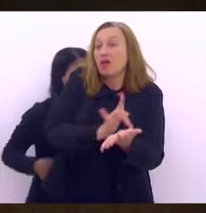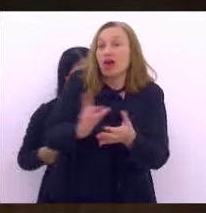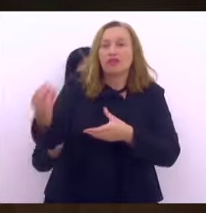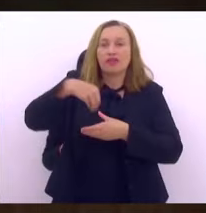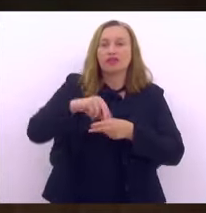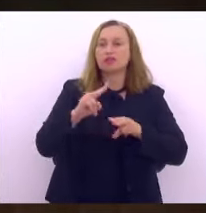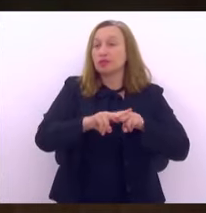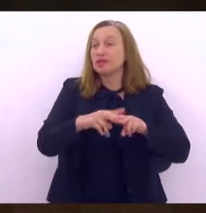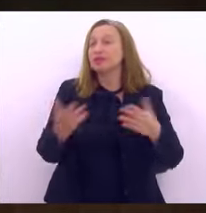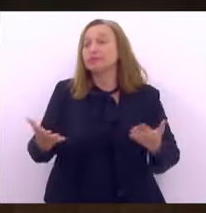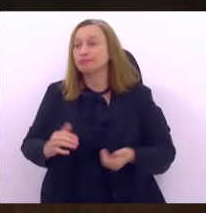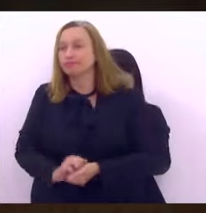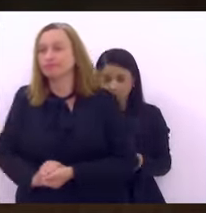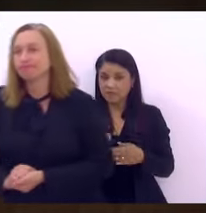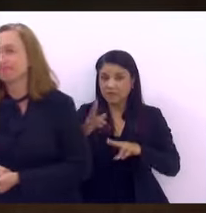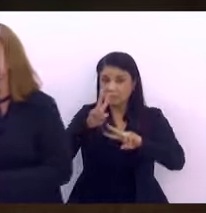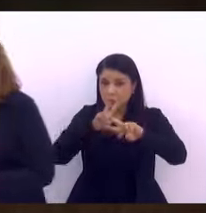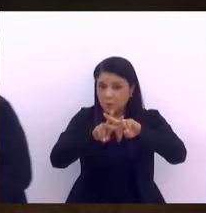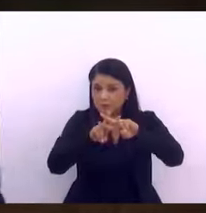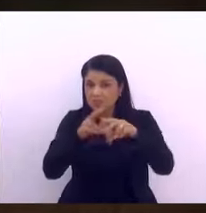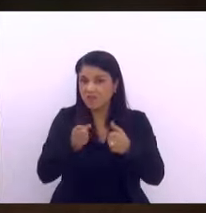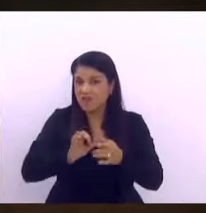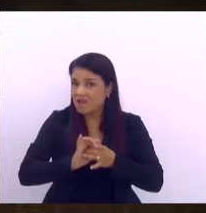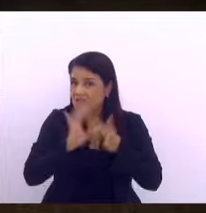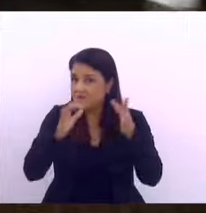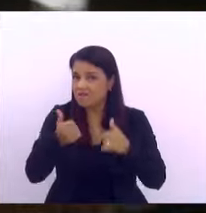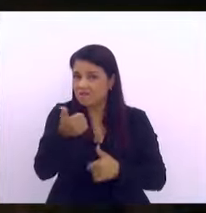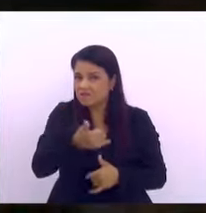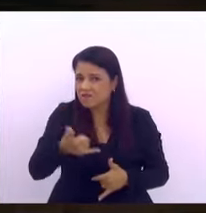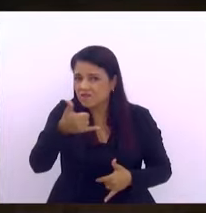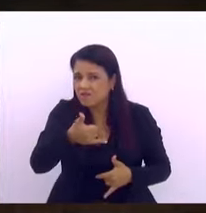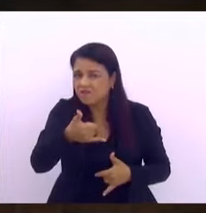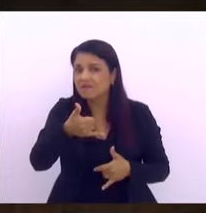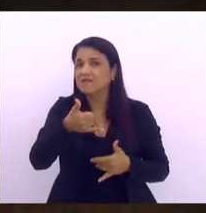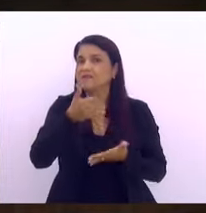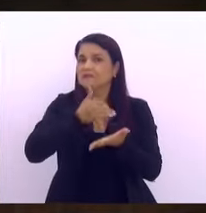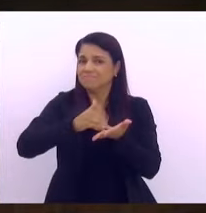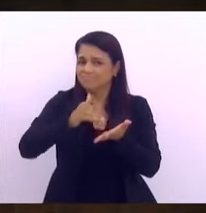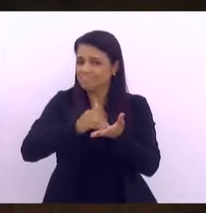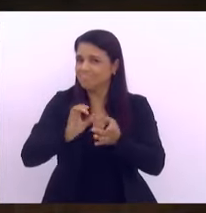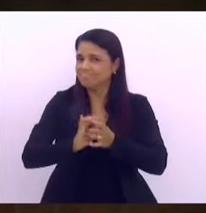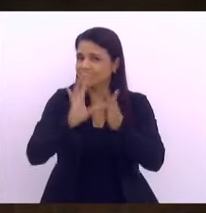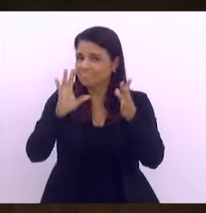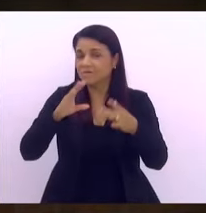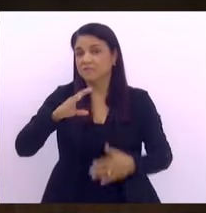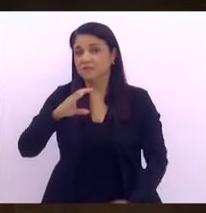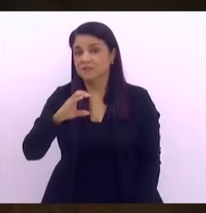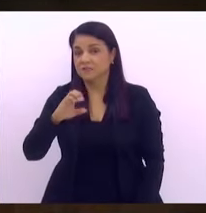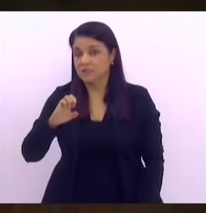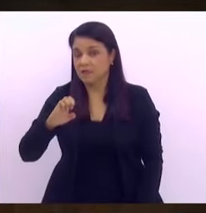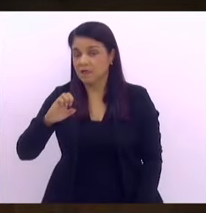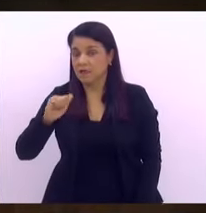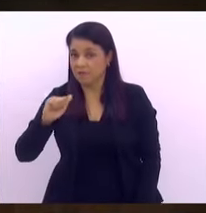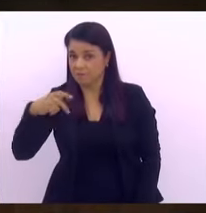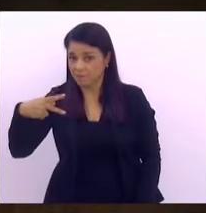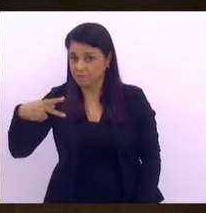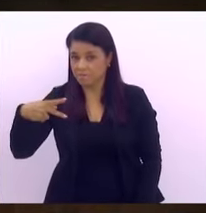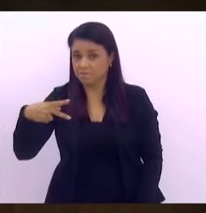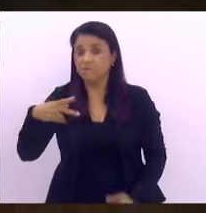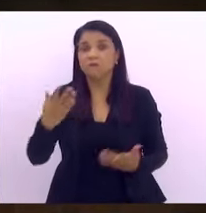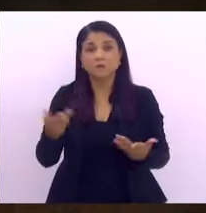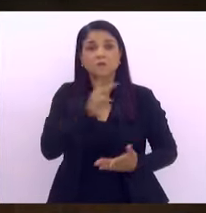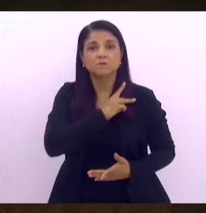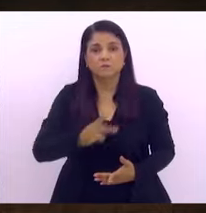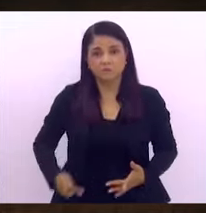dos presídios. E se estiver liberando, tem anuência da secretária do CEAP. Então,